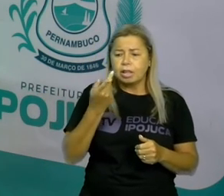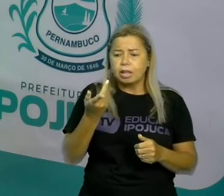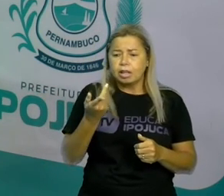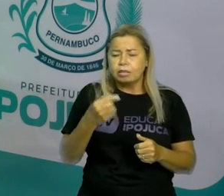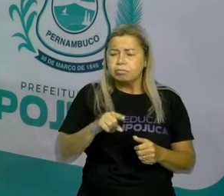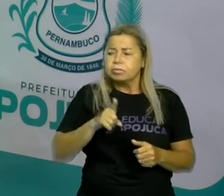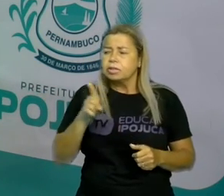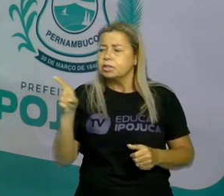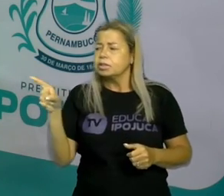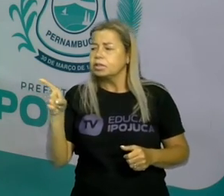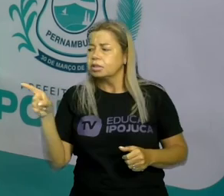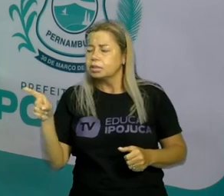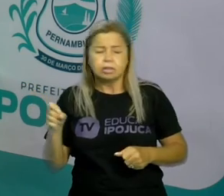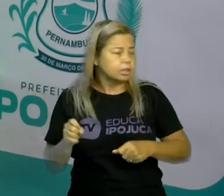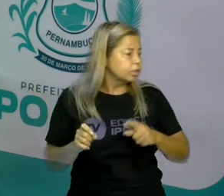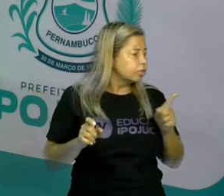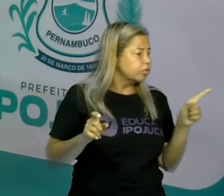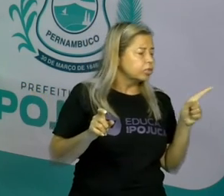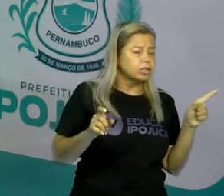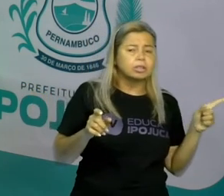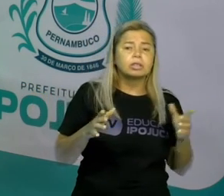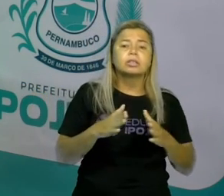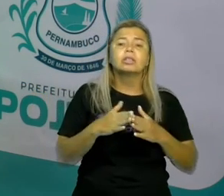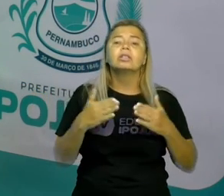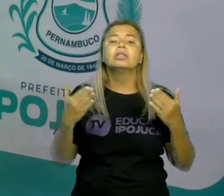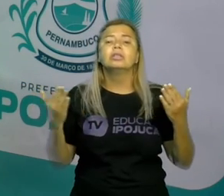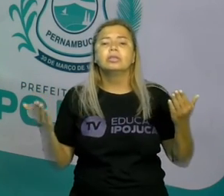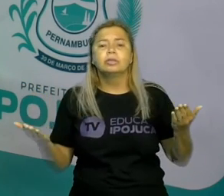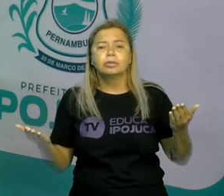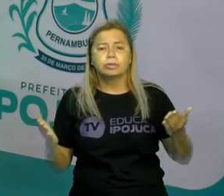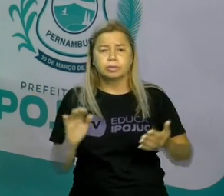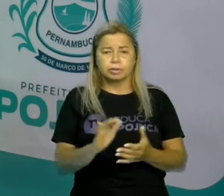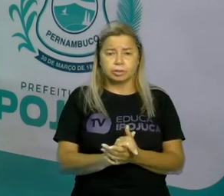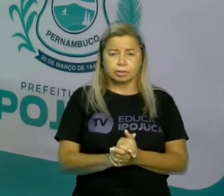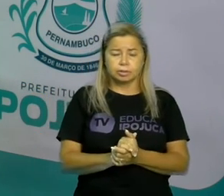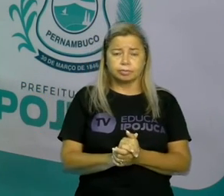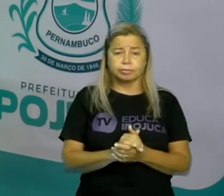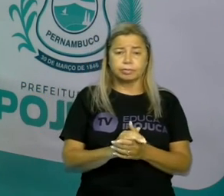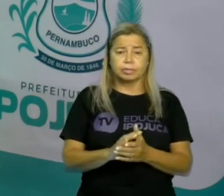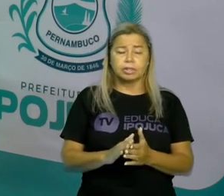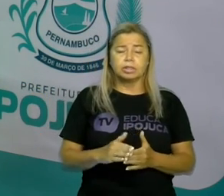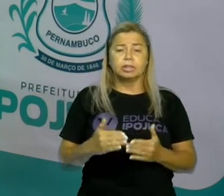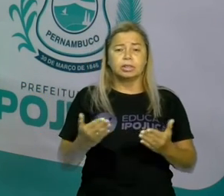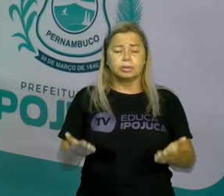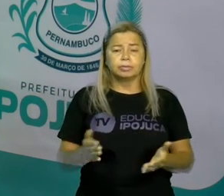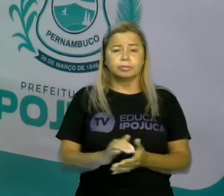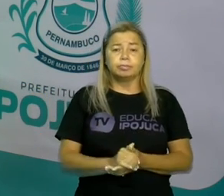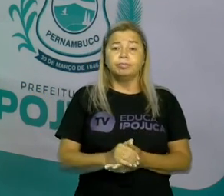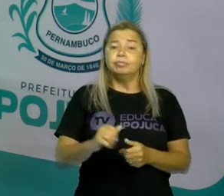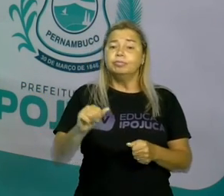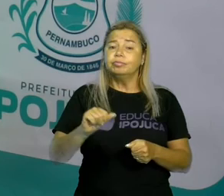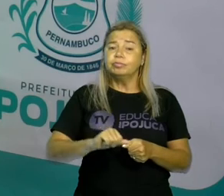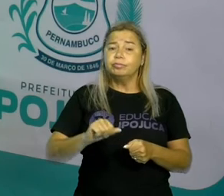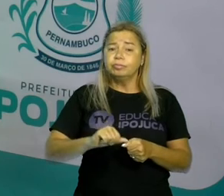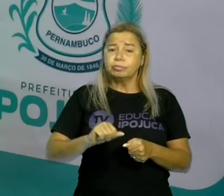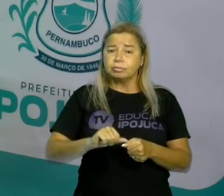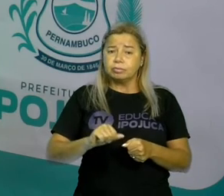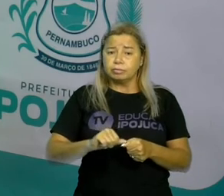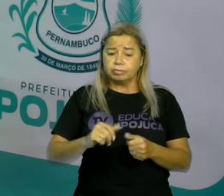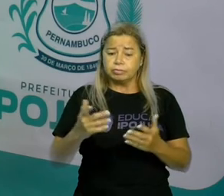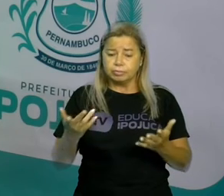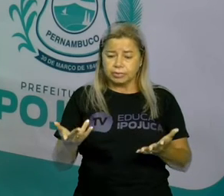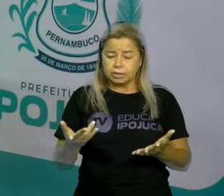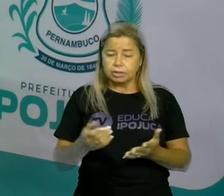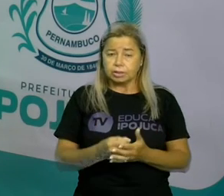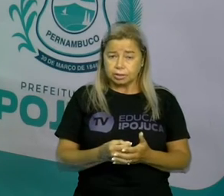se à direita ou se à esquerda. Então, quando fazemos essa identificação,